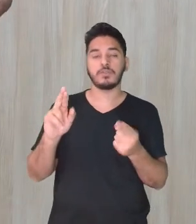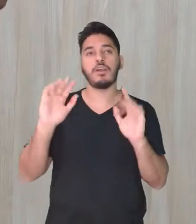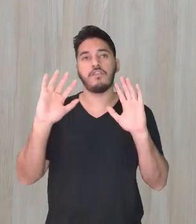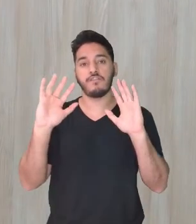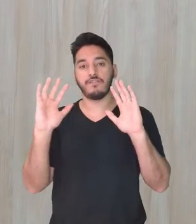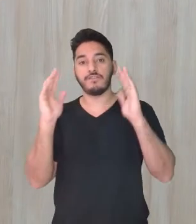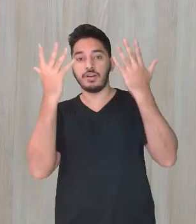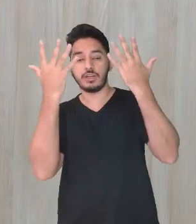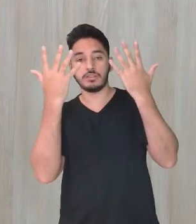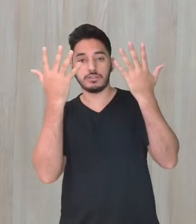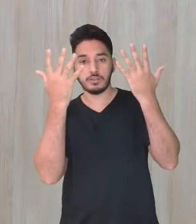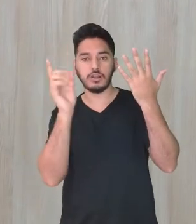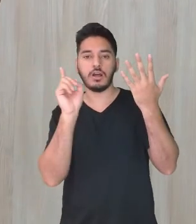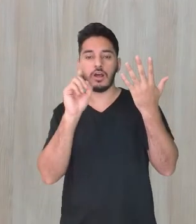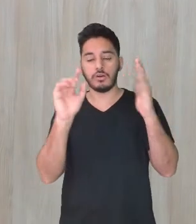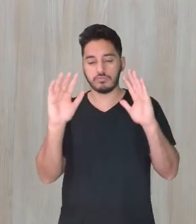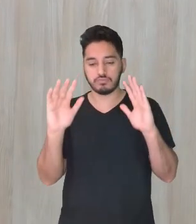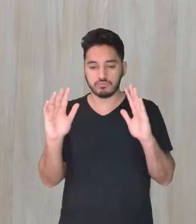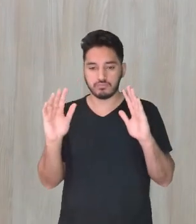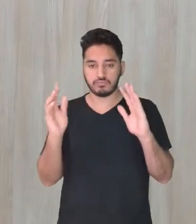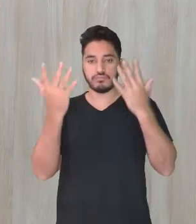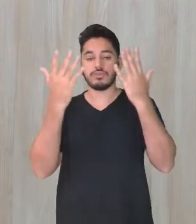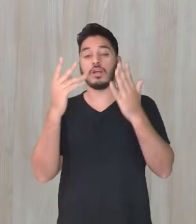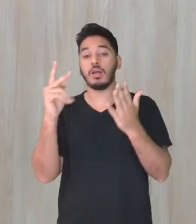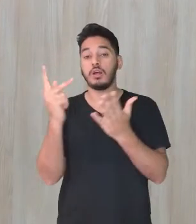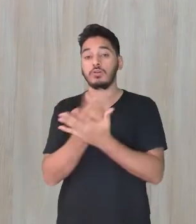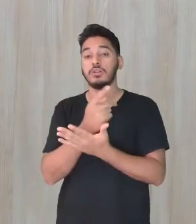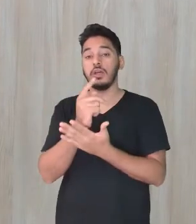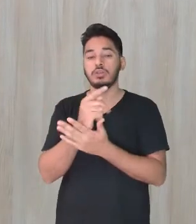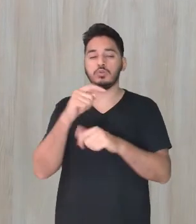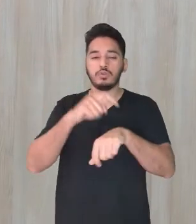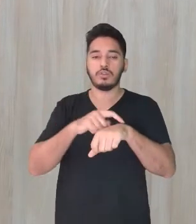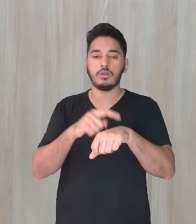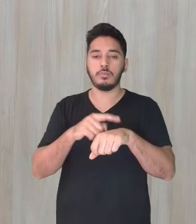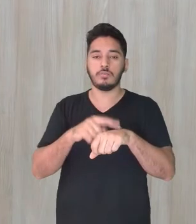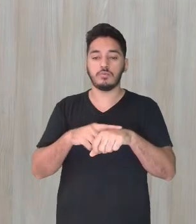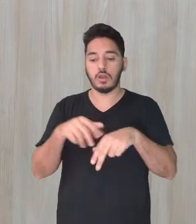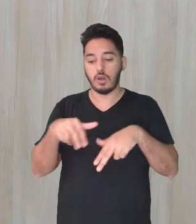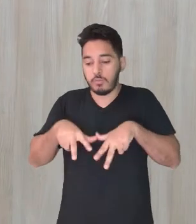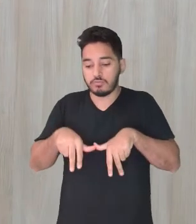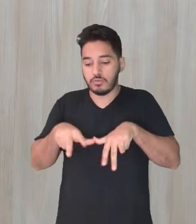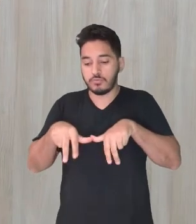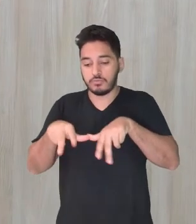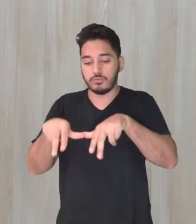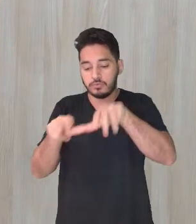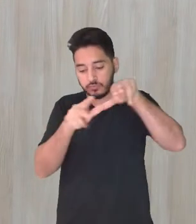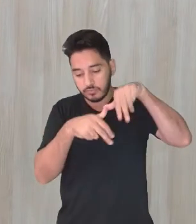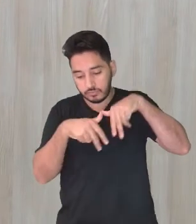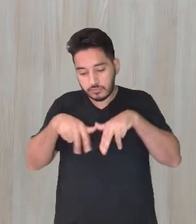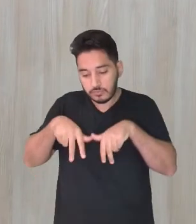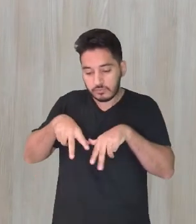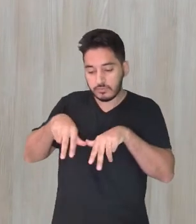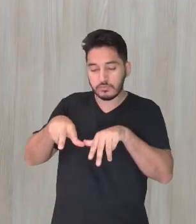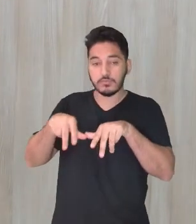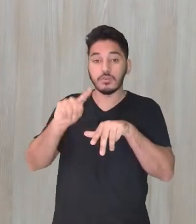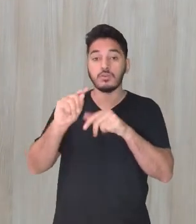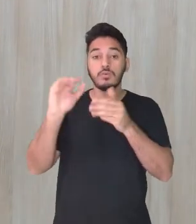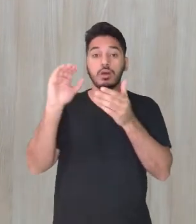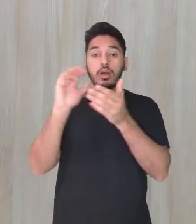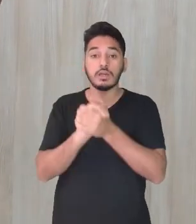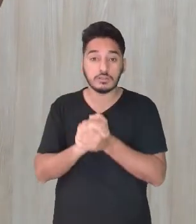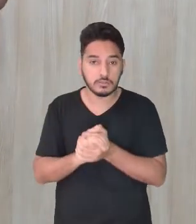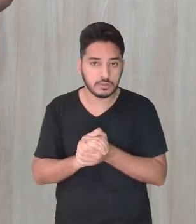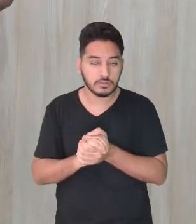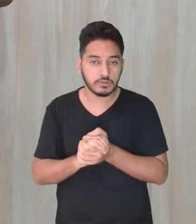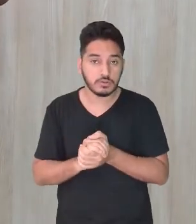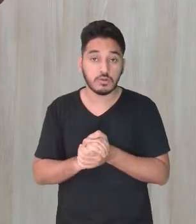festa é comemorada, a festa que acontece na quadrilha, né? Ela é baseada num casamento, que o